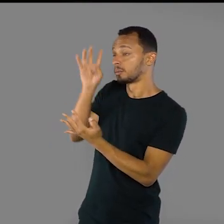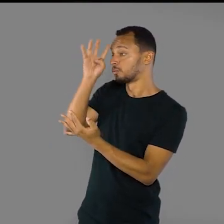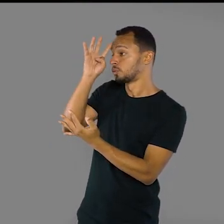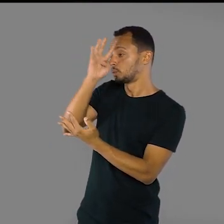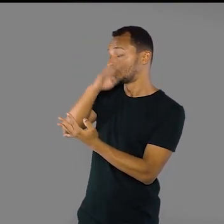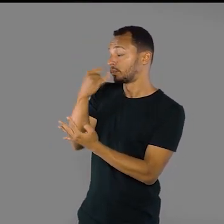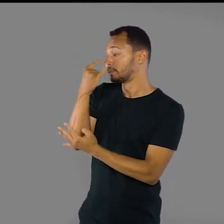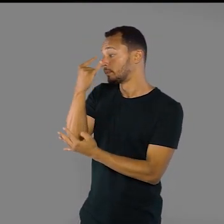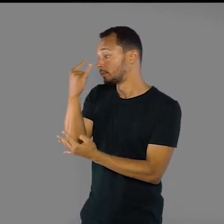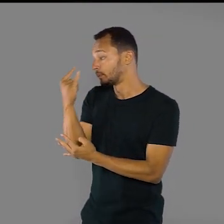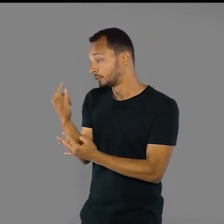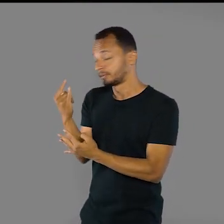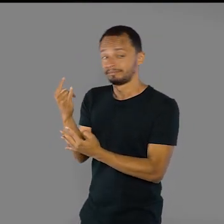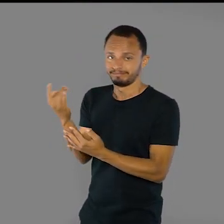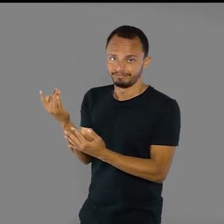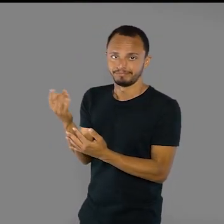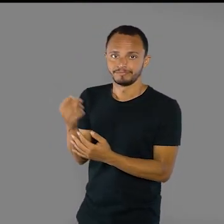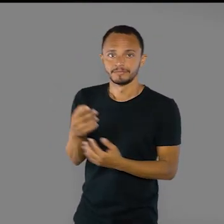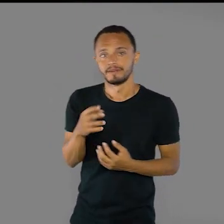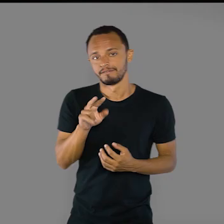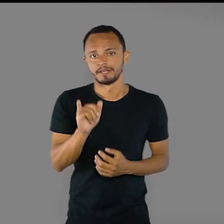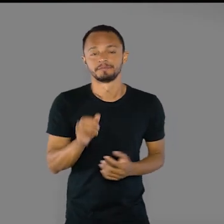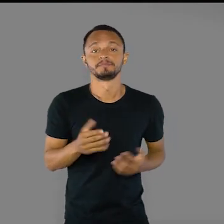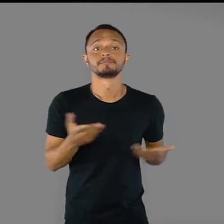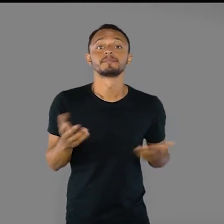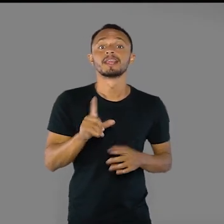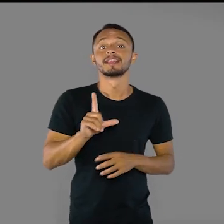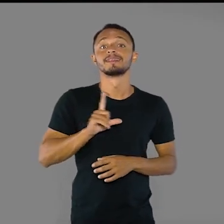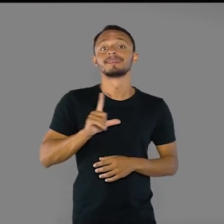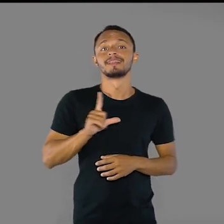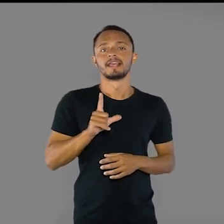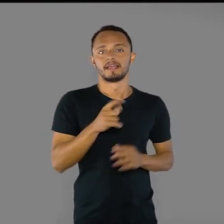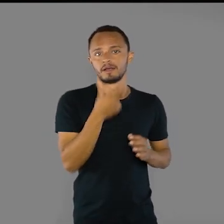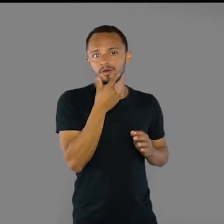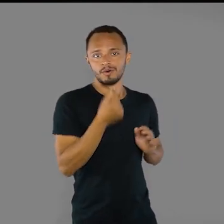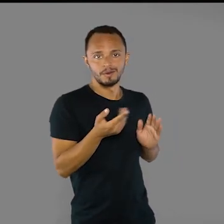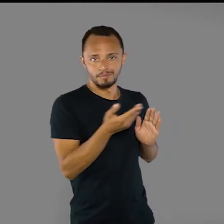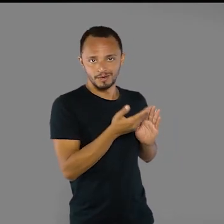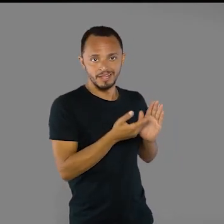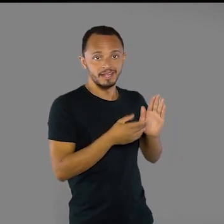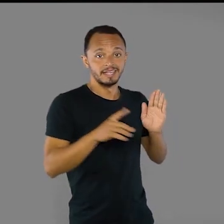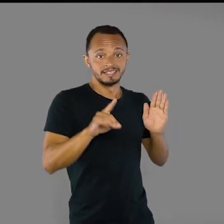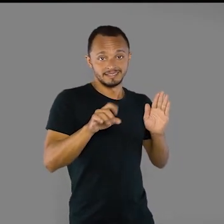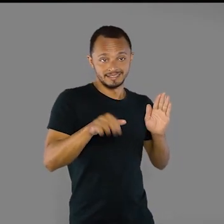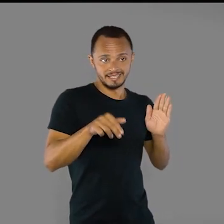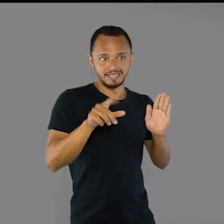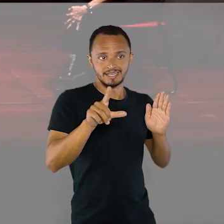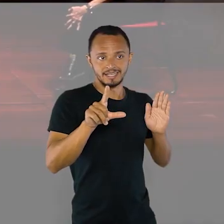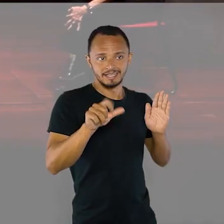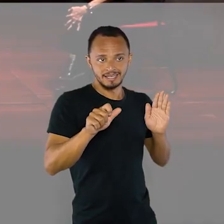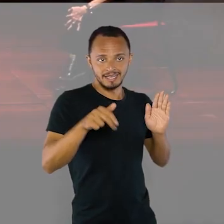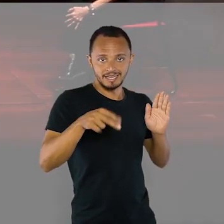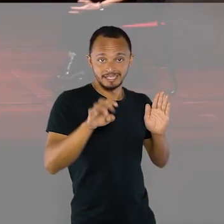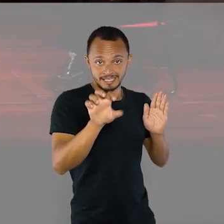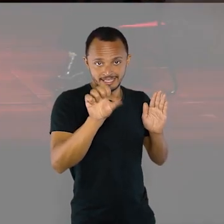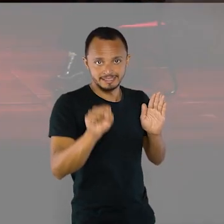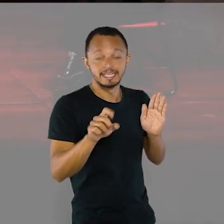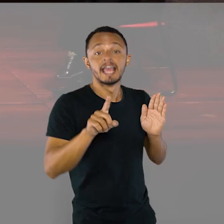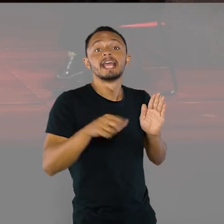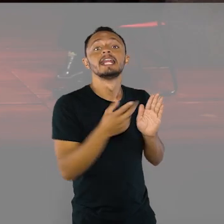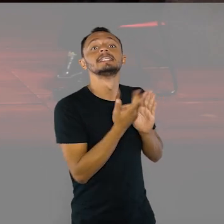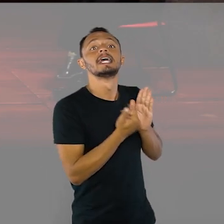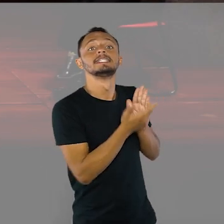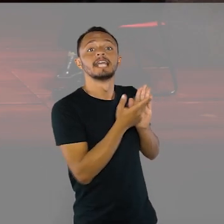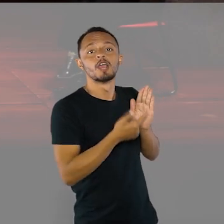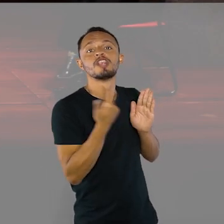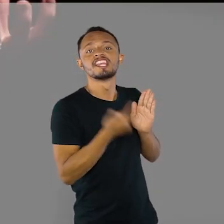para terminar mesmo, Dan Lanes, para fazer a capa do nosso livro. E o que fez o artista Dan Lanes? Ele pegou a